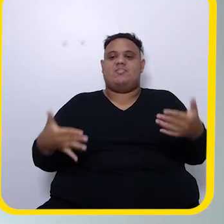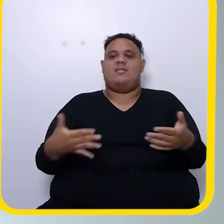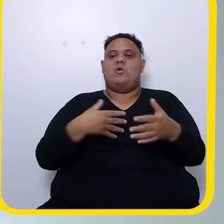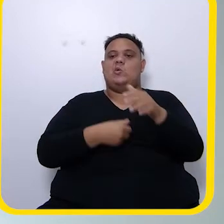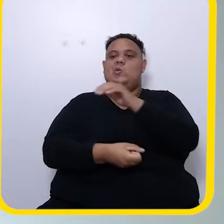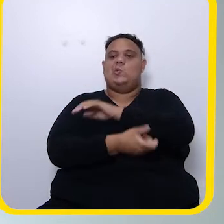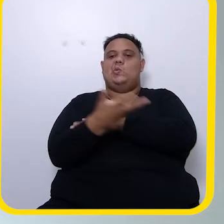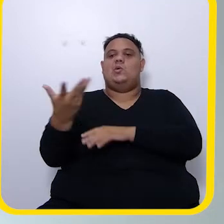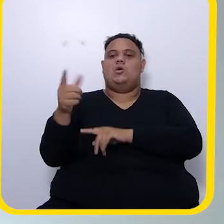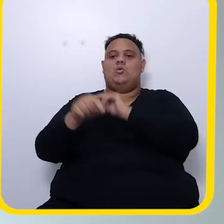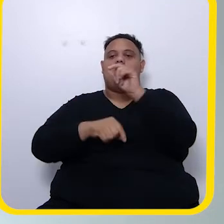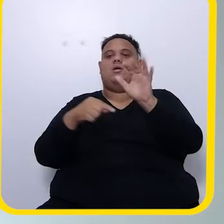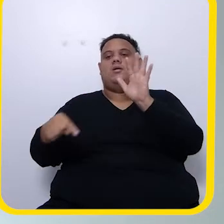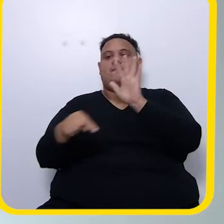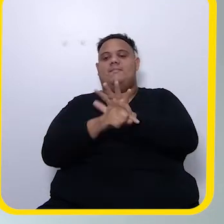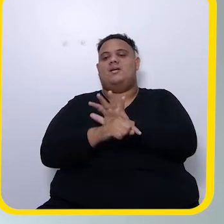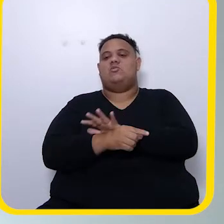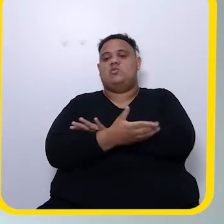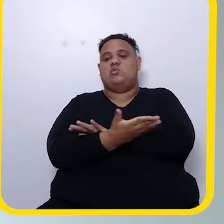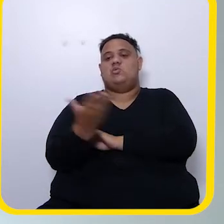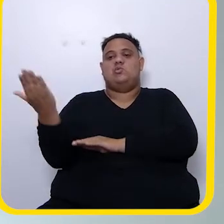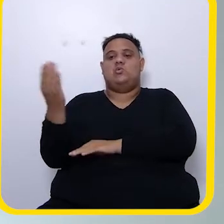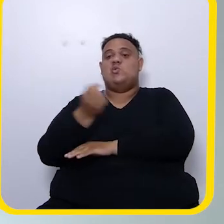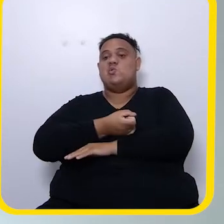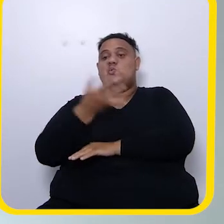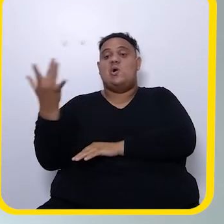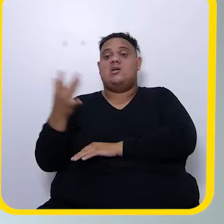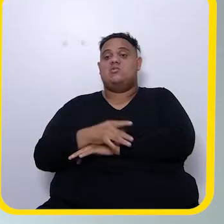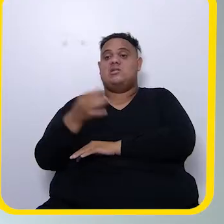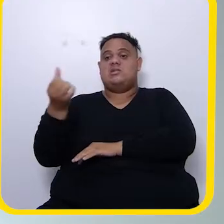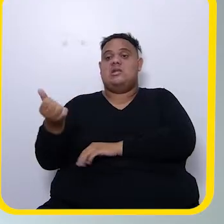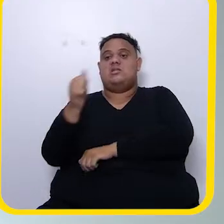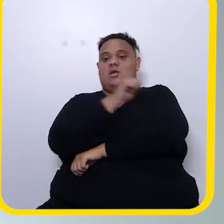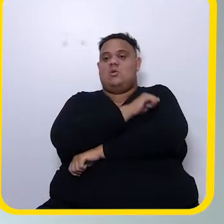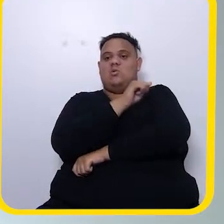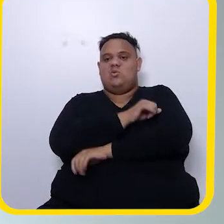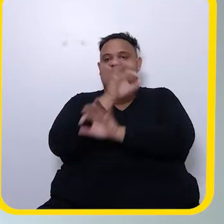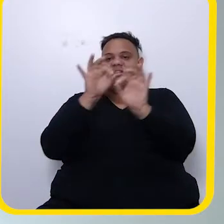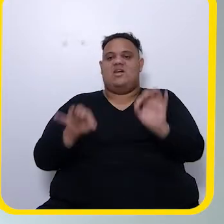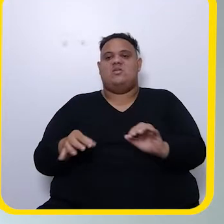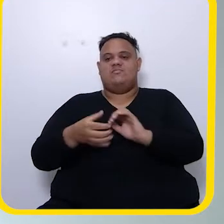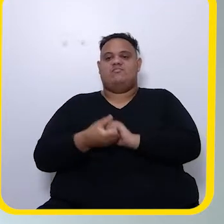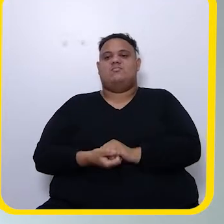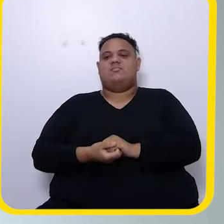essa quantidade menos, no caso, foram quantos? Seis alunos, não é isso?